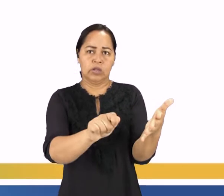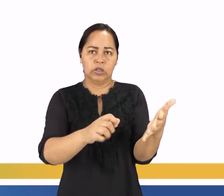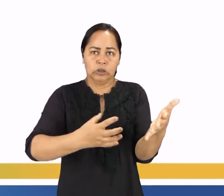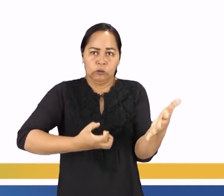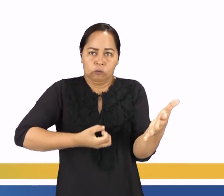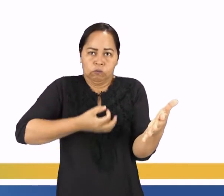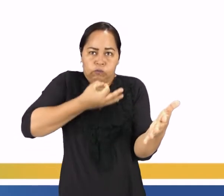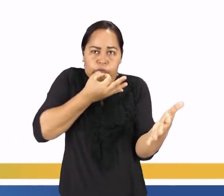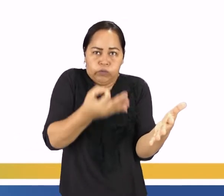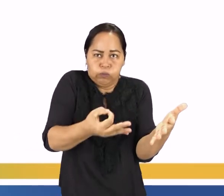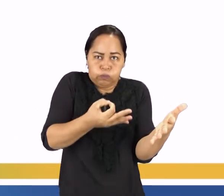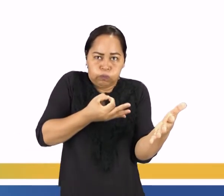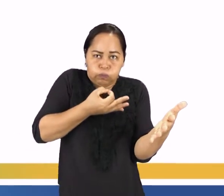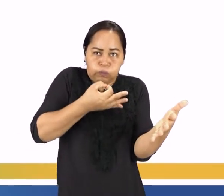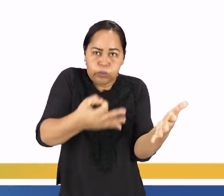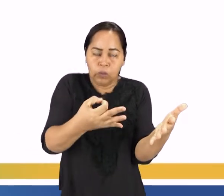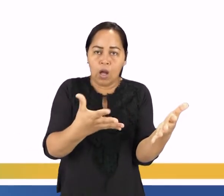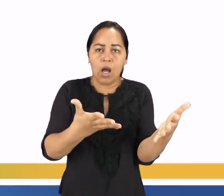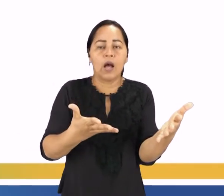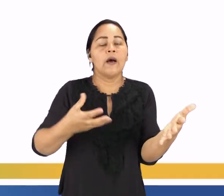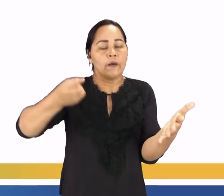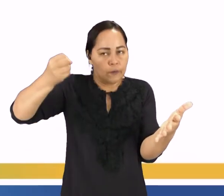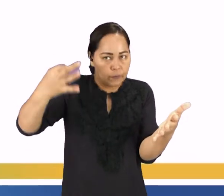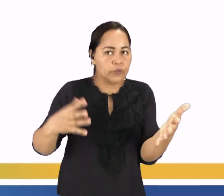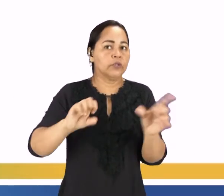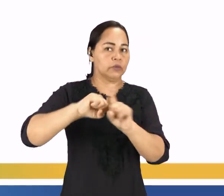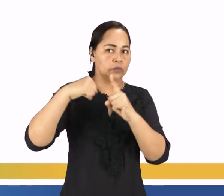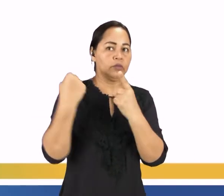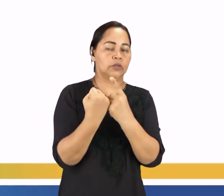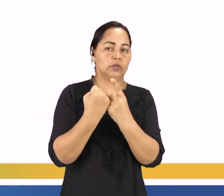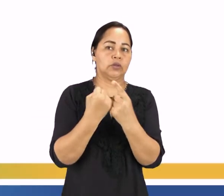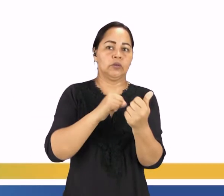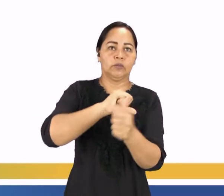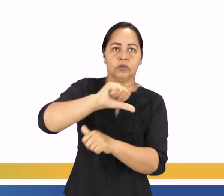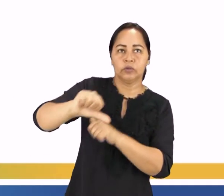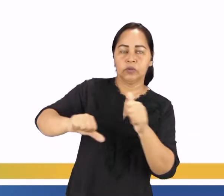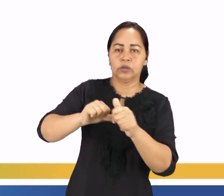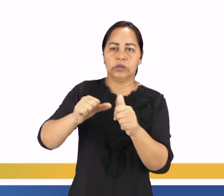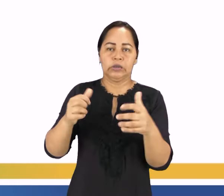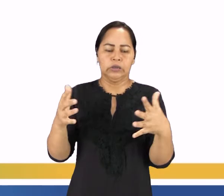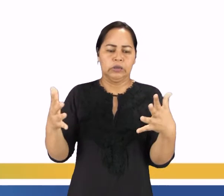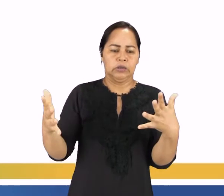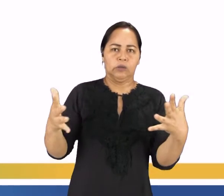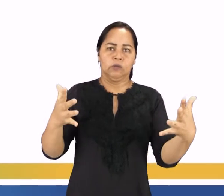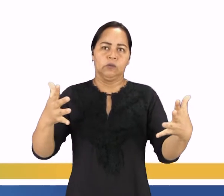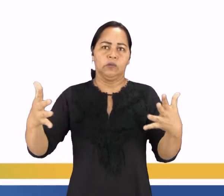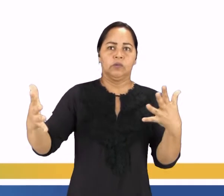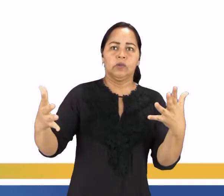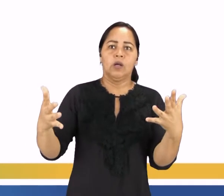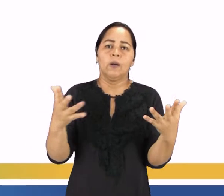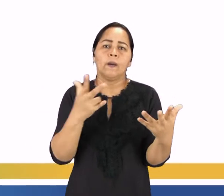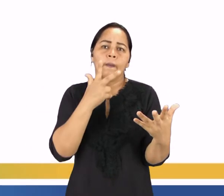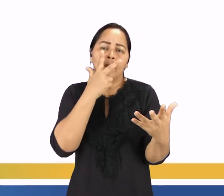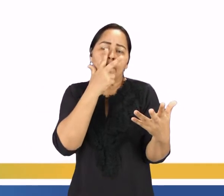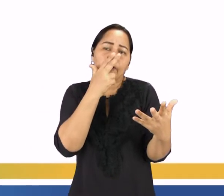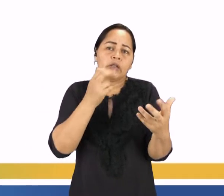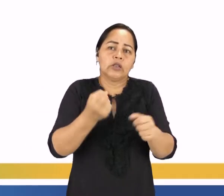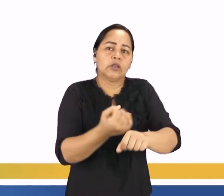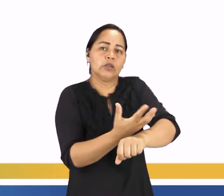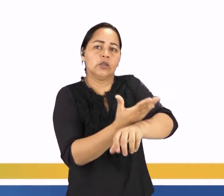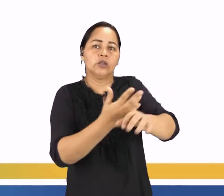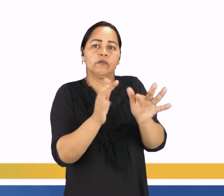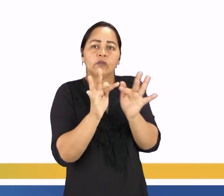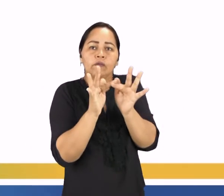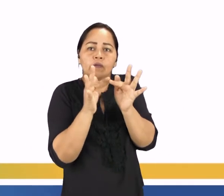vez mais épico. Os versos se transformam, perdem todo o hermetismo e se tornam